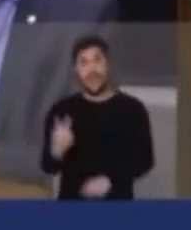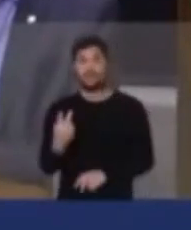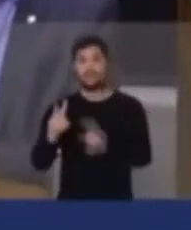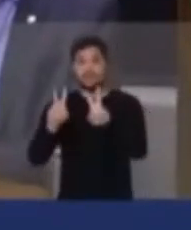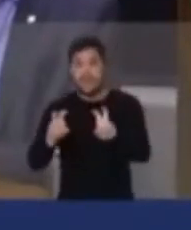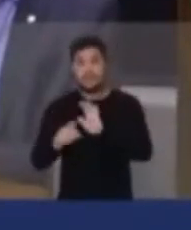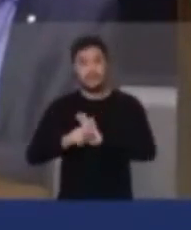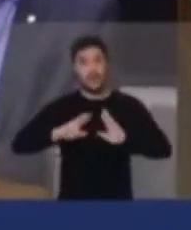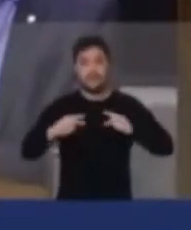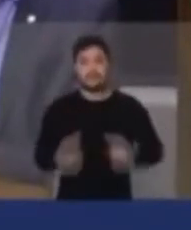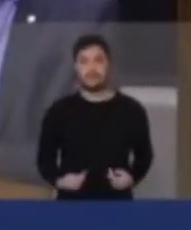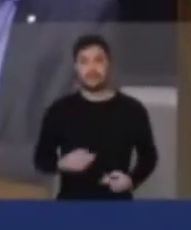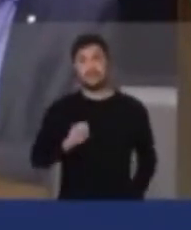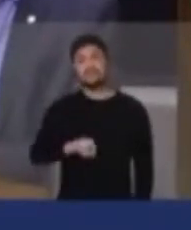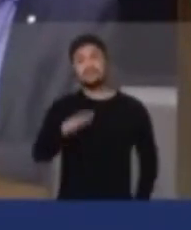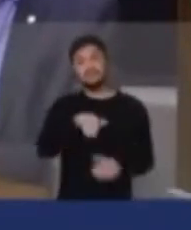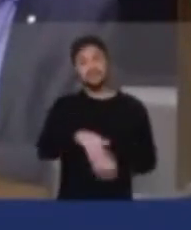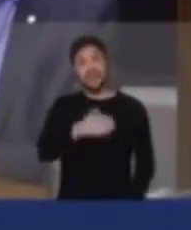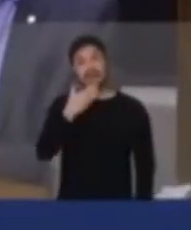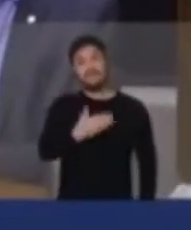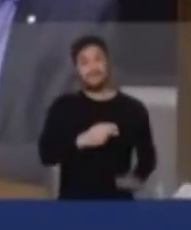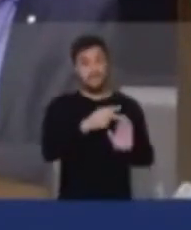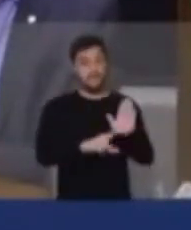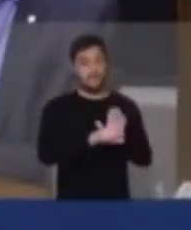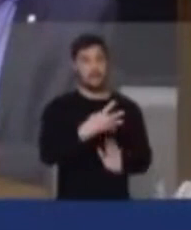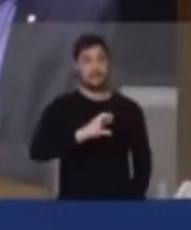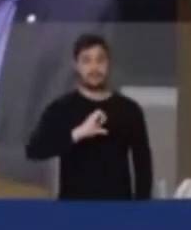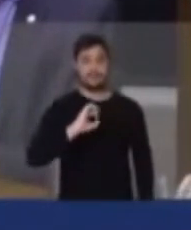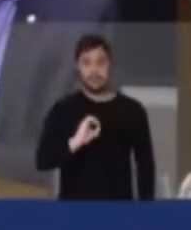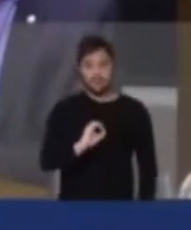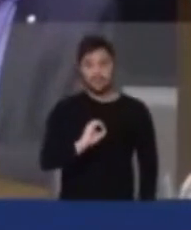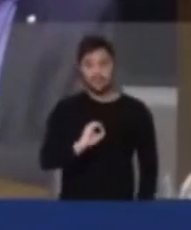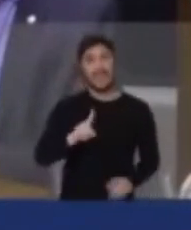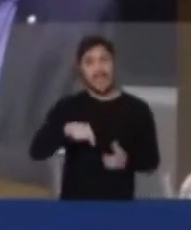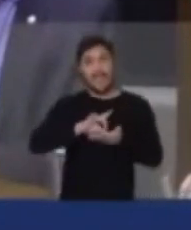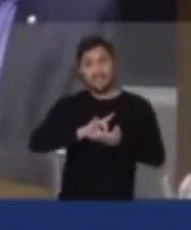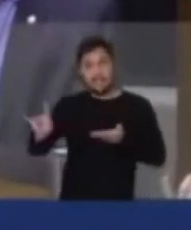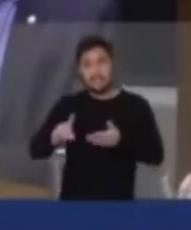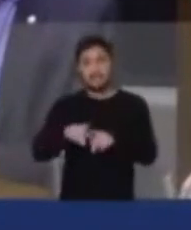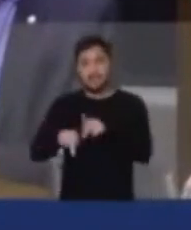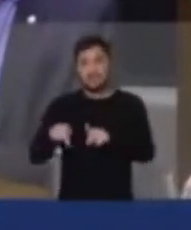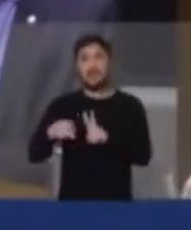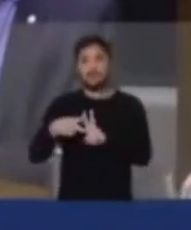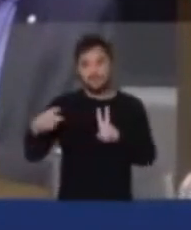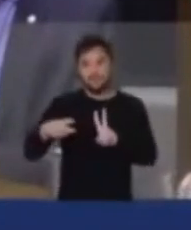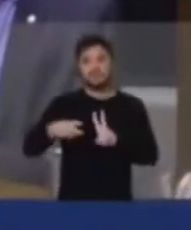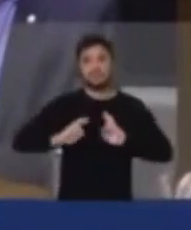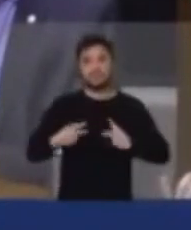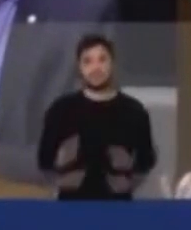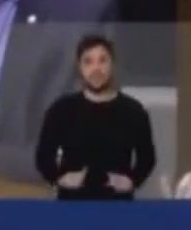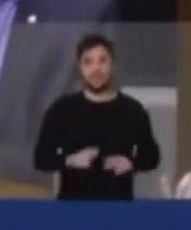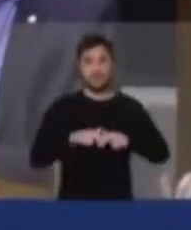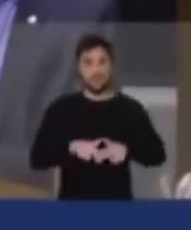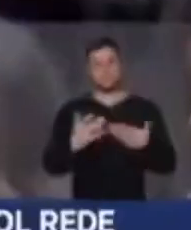agenda do agronegócio no Brasil. E aqui é importante a gente dizer que quando a gente fala de agronegócio, tem gente que separa